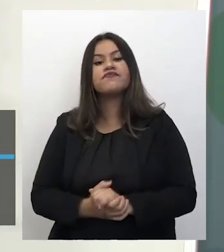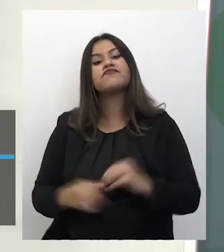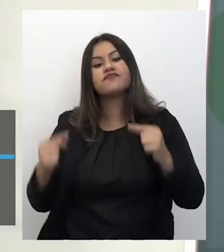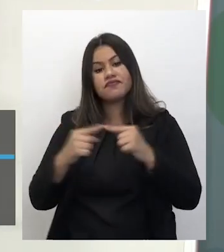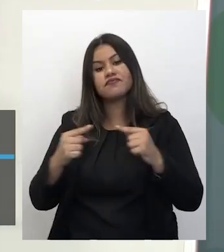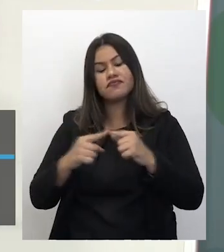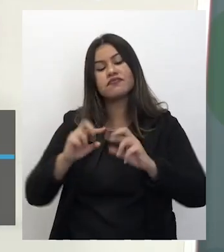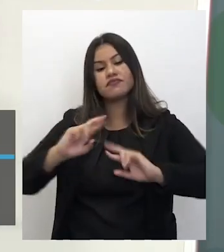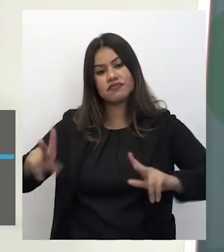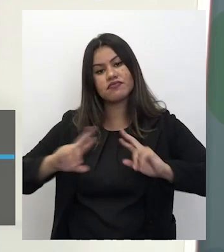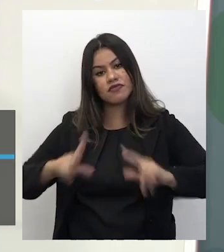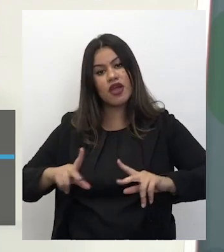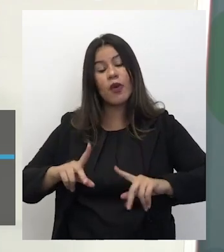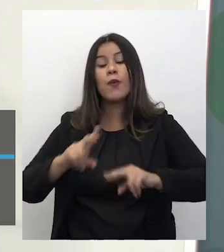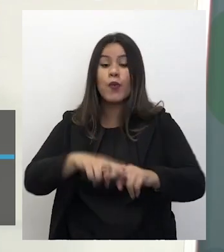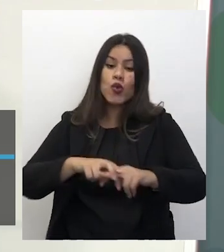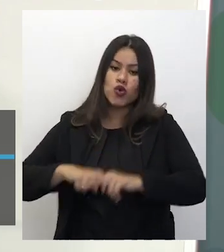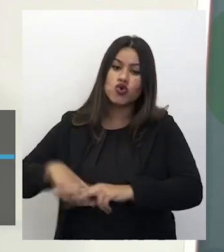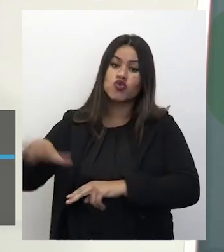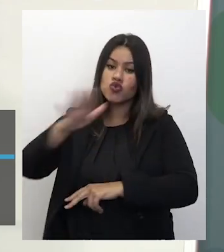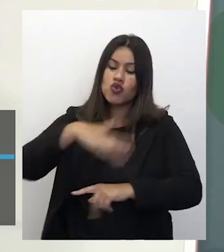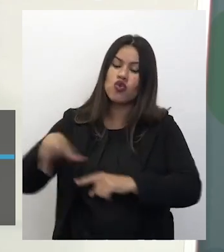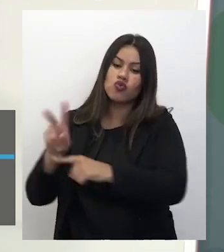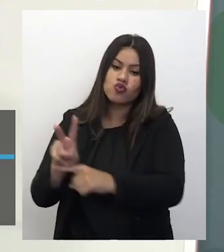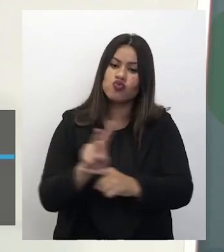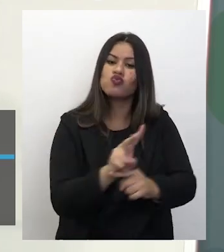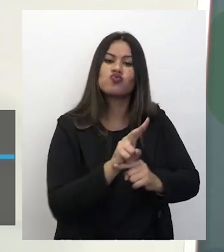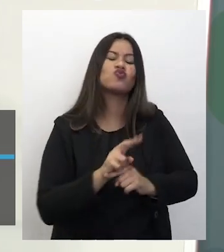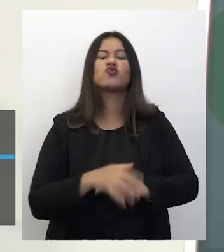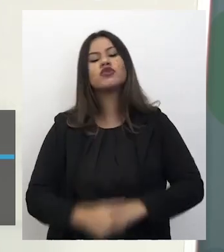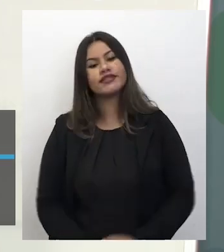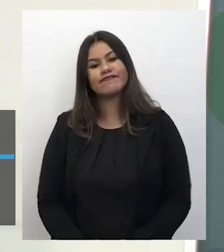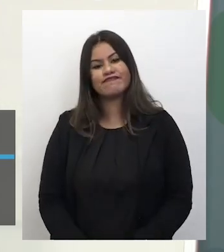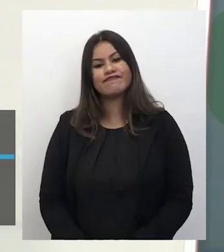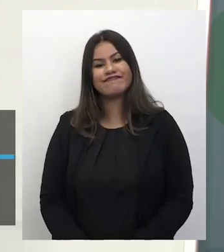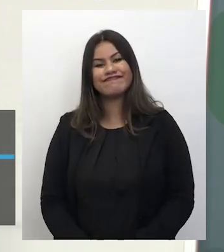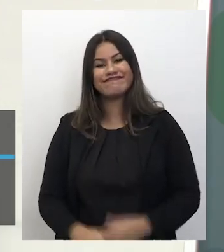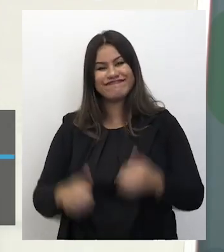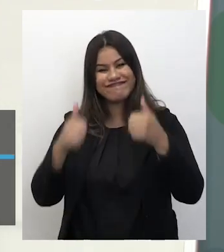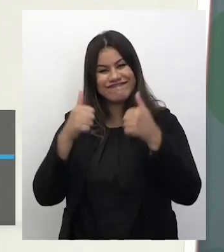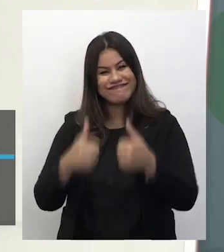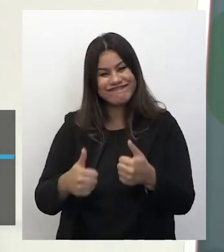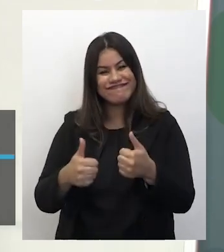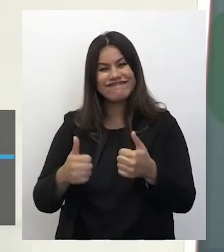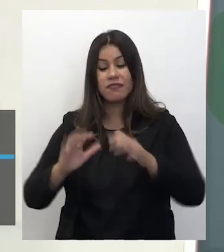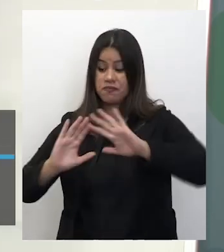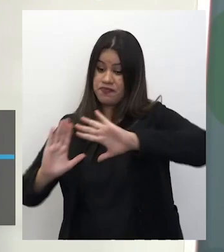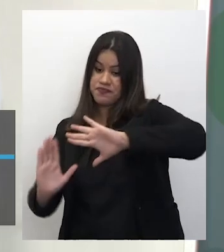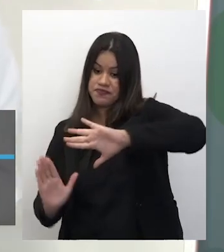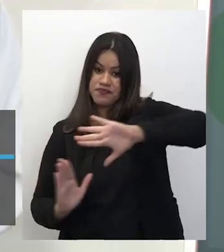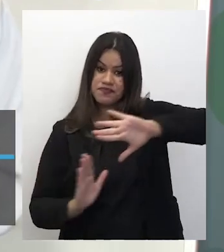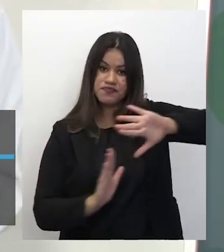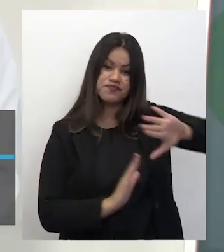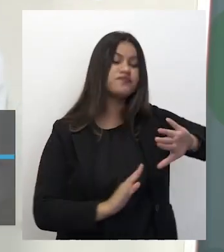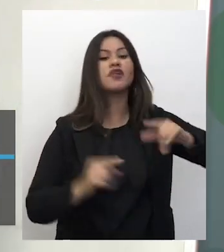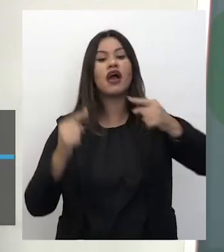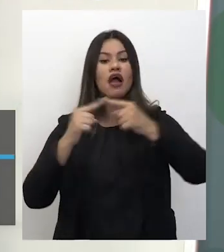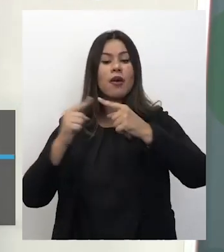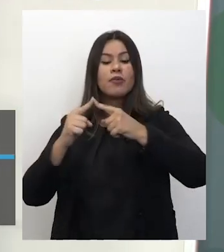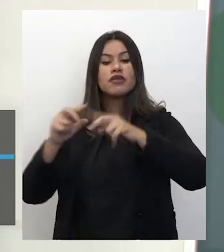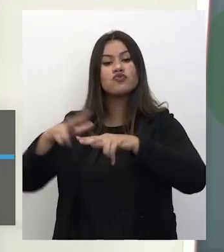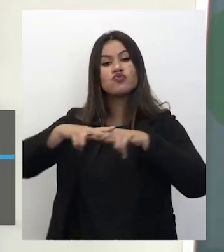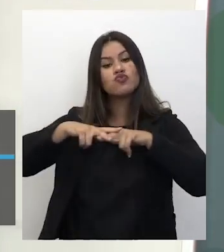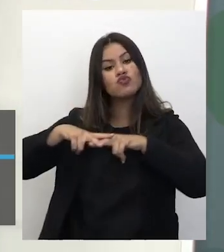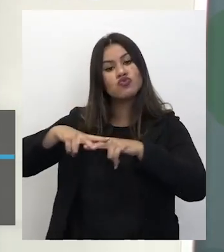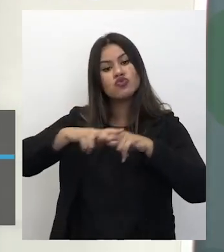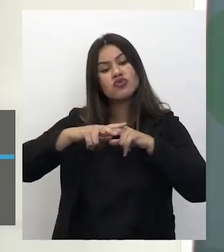se cuide, tá bom? Gente, eu quero agora só fazer a sistematização da aula e já